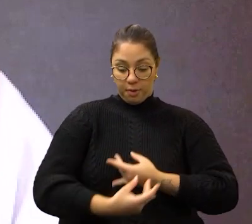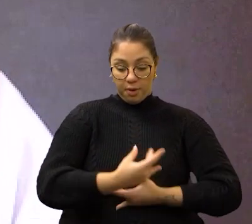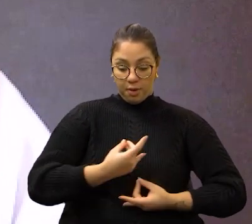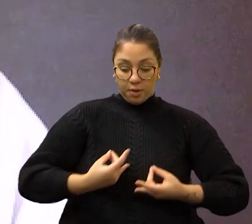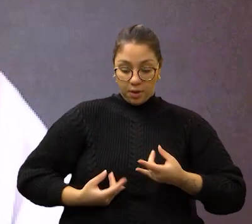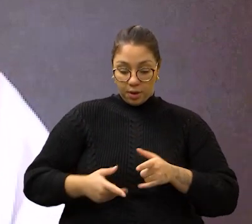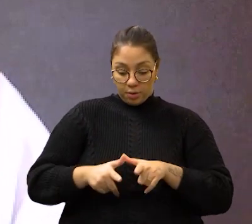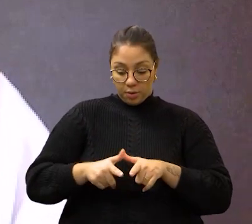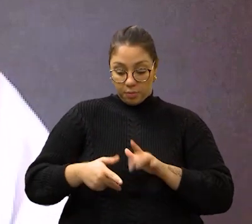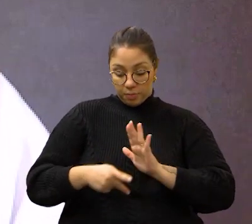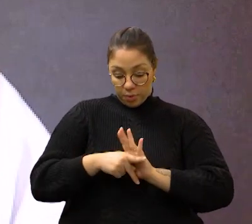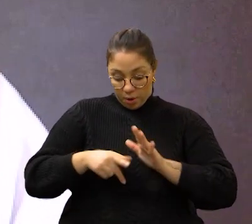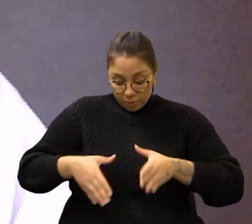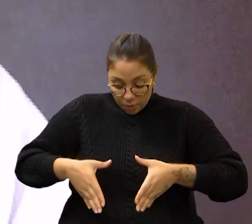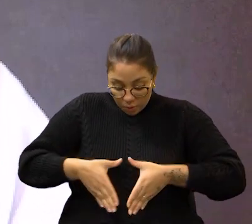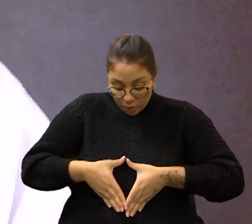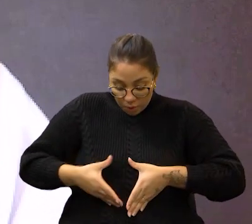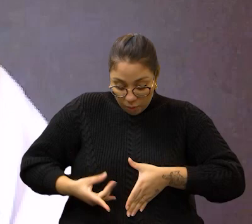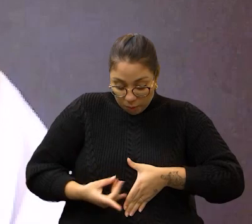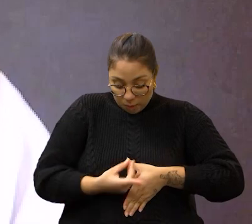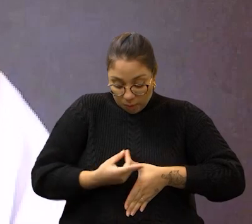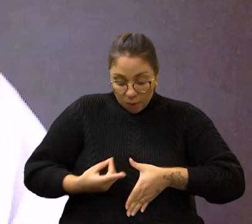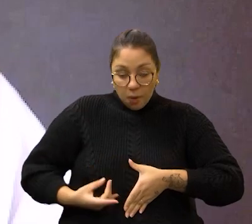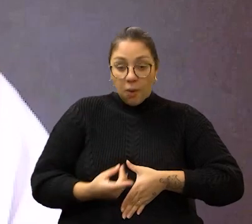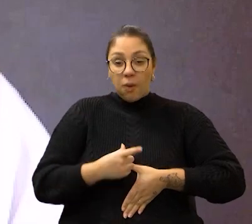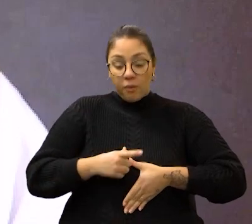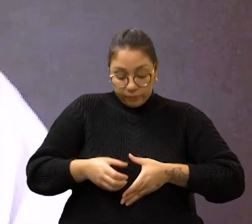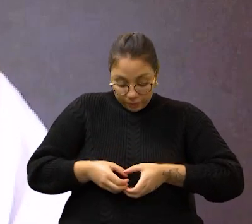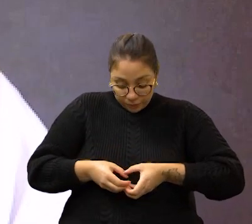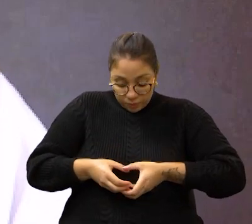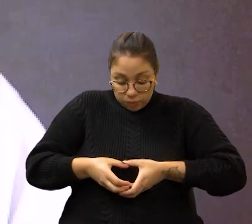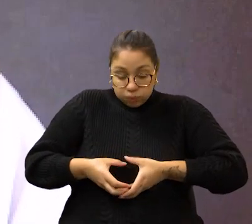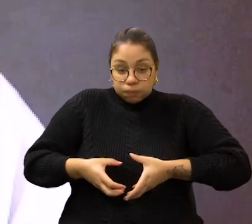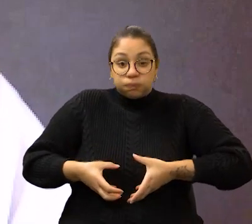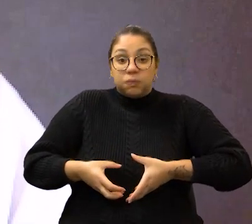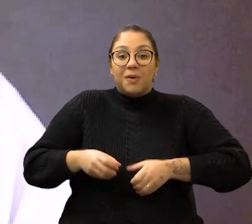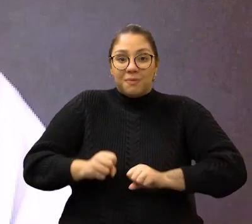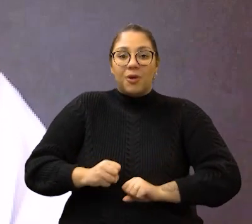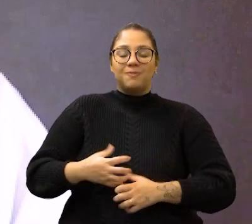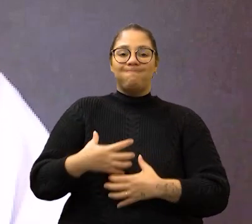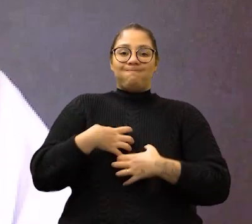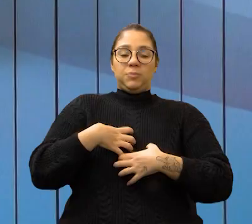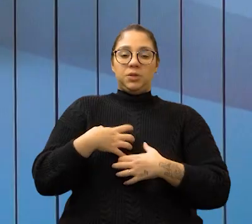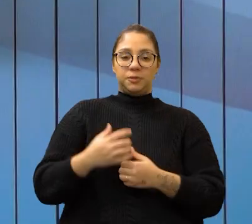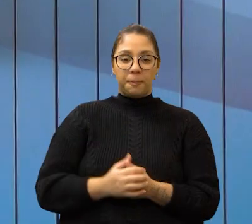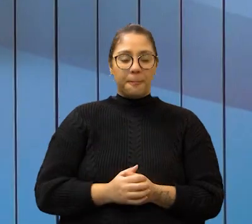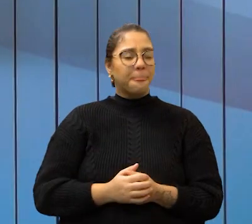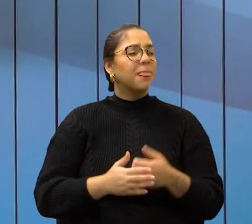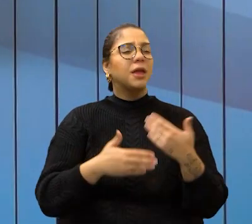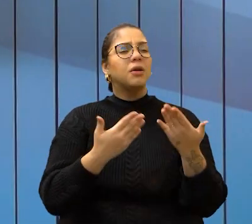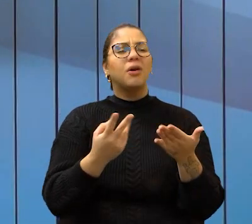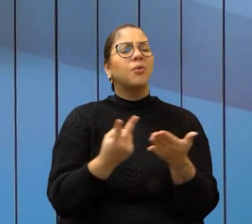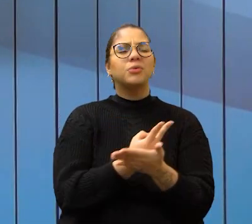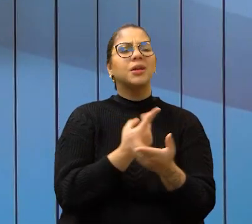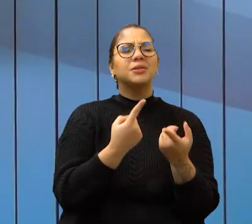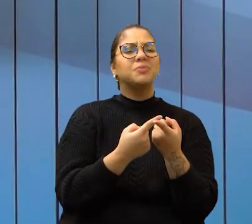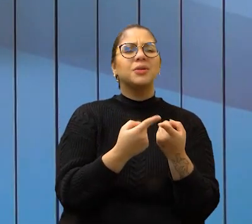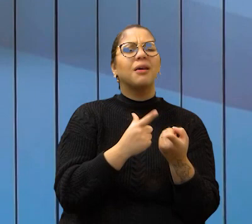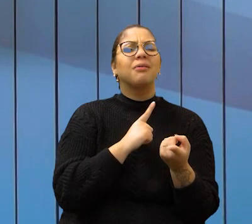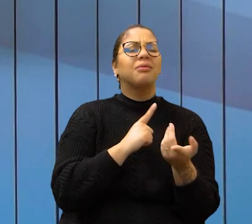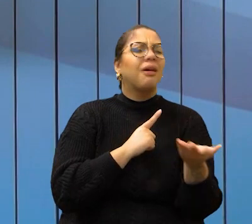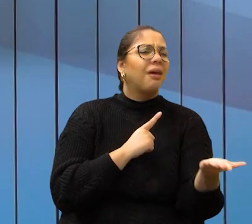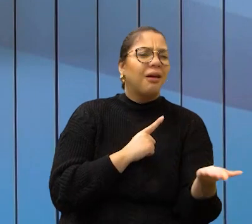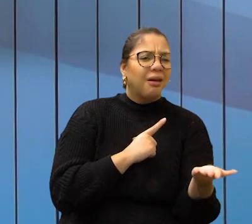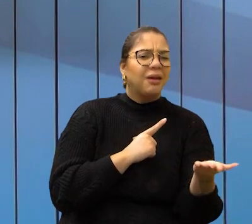eles venham estimular seu crescimento e quando eles crescem muito, eles podem se tornar sintomáticos. Doutor, e quais as causas do mioma? Por